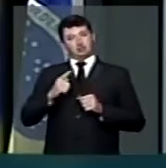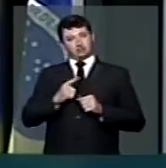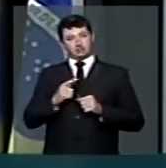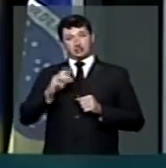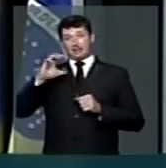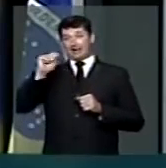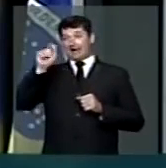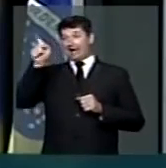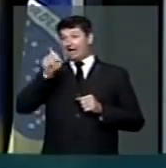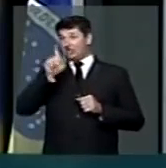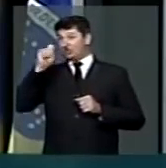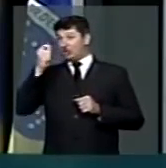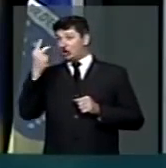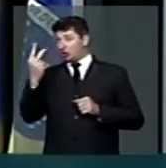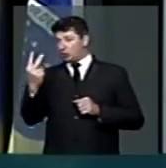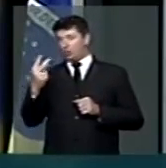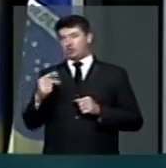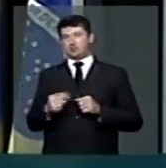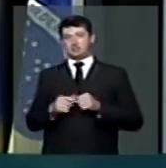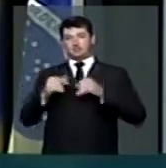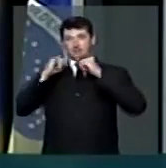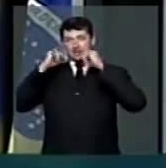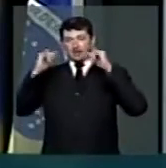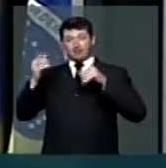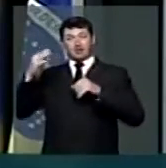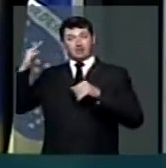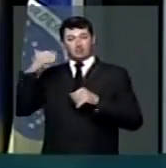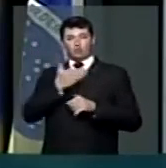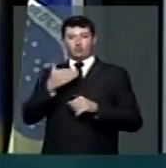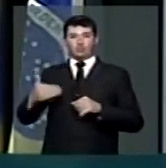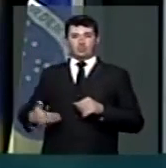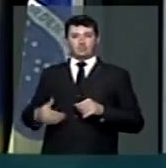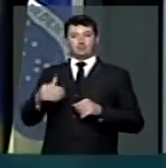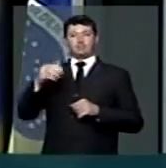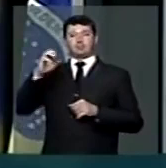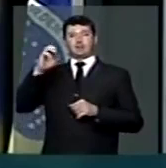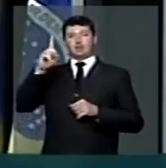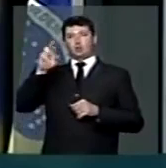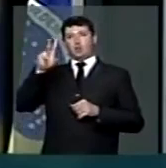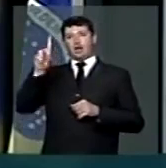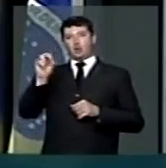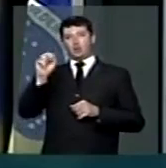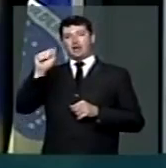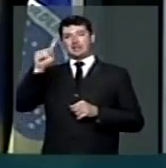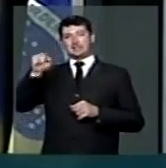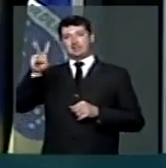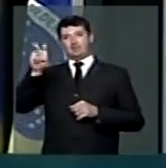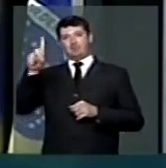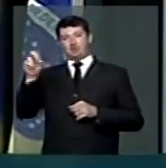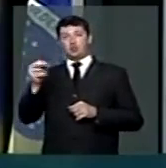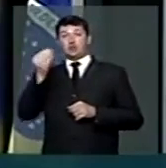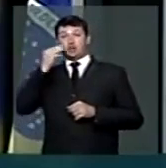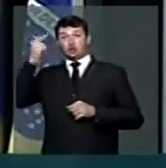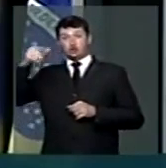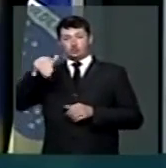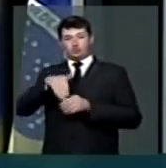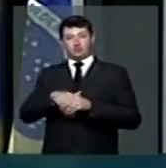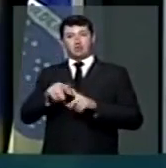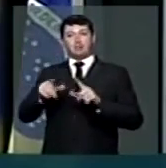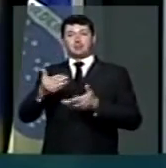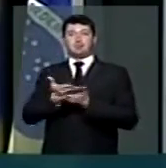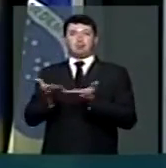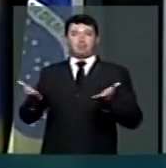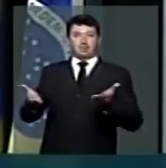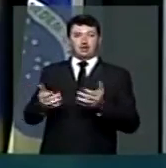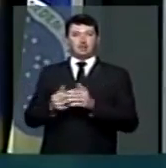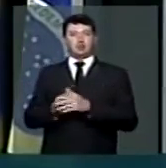Caixa 2 na campanha do então governador Eduardo Azeredo, candidato à reeleição e que foi